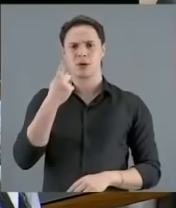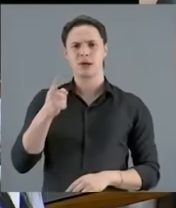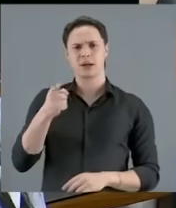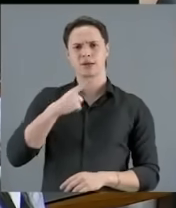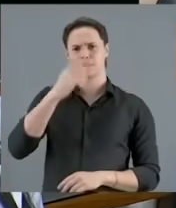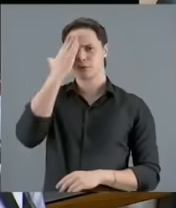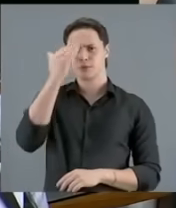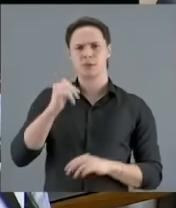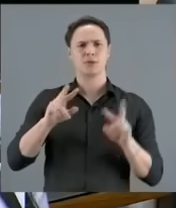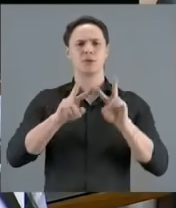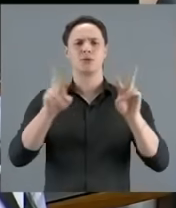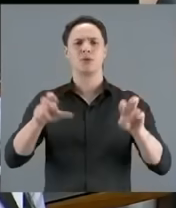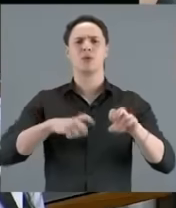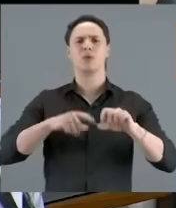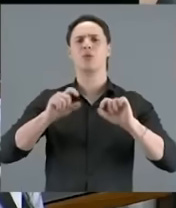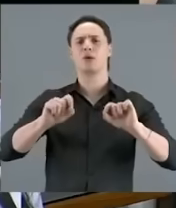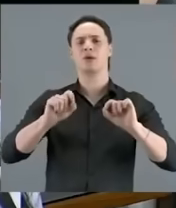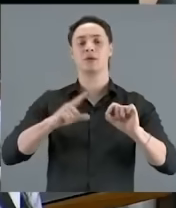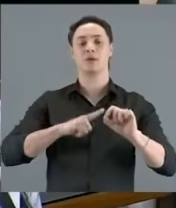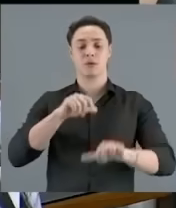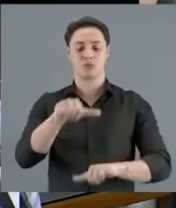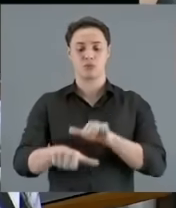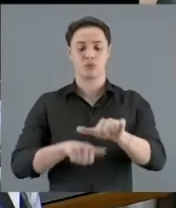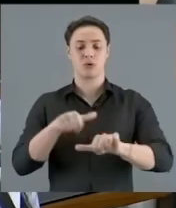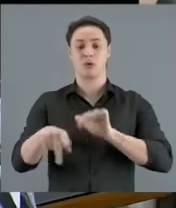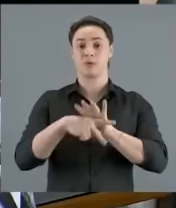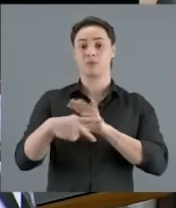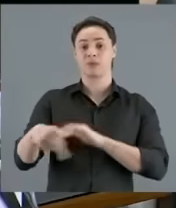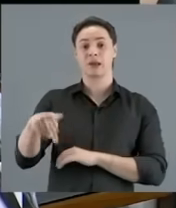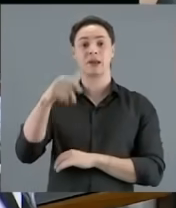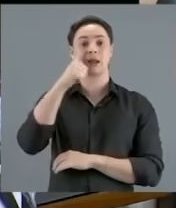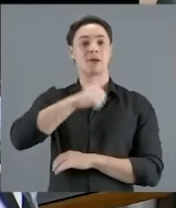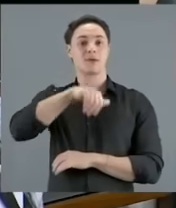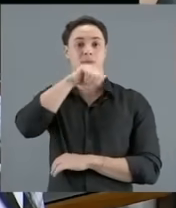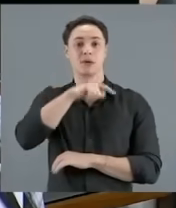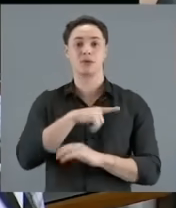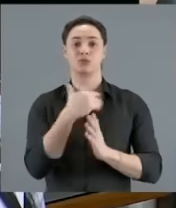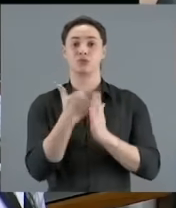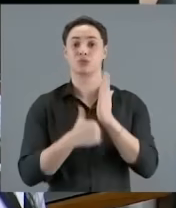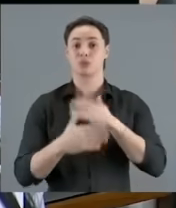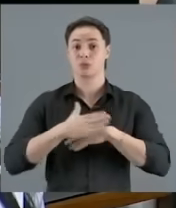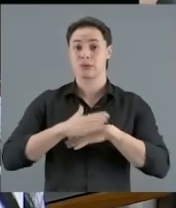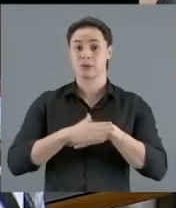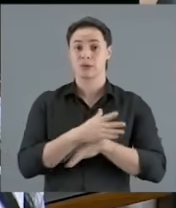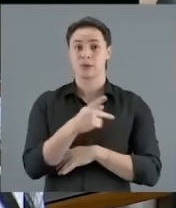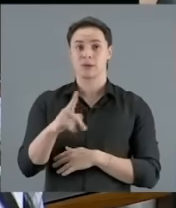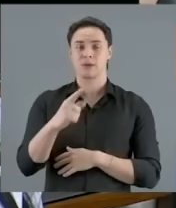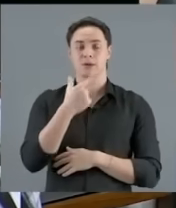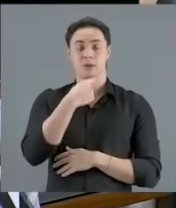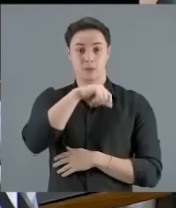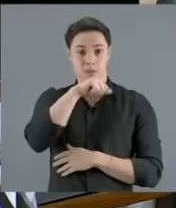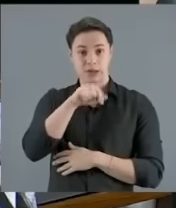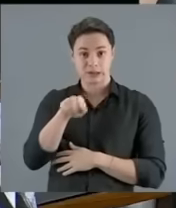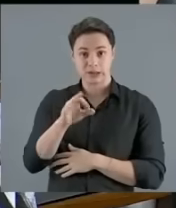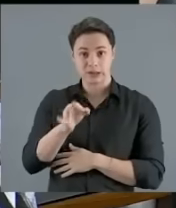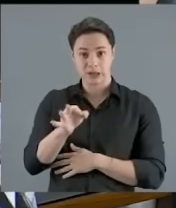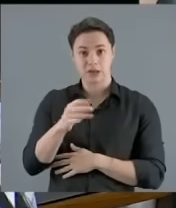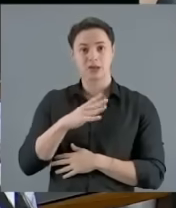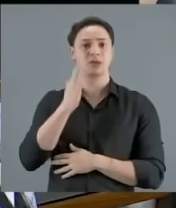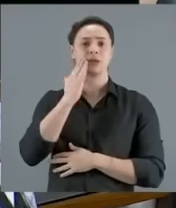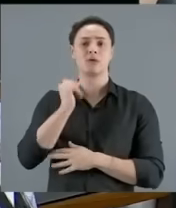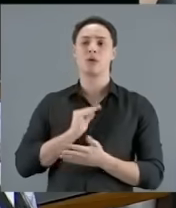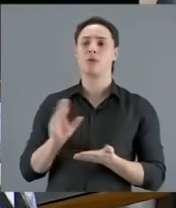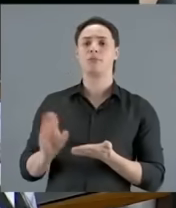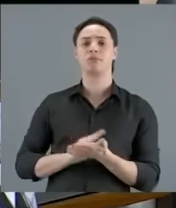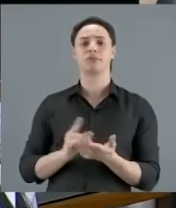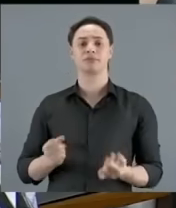na transição, que a mãe do jornalista dele tinha sido descontada. Pai, correto? Sabe quando é que ele recebeu o dinheiro